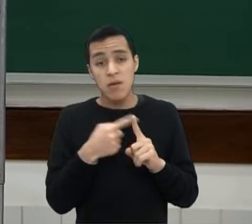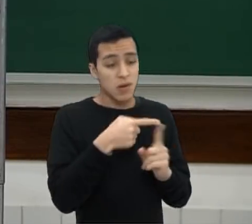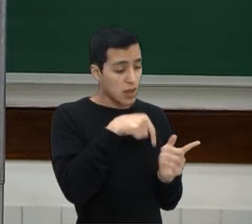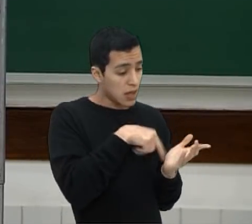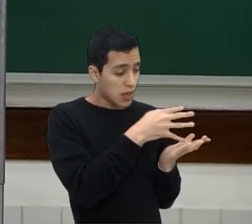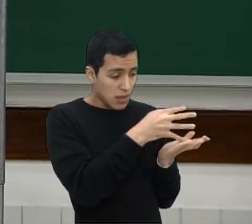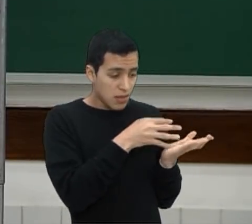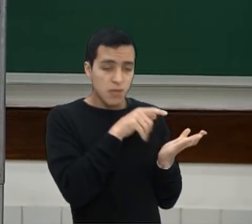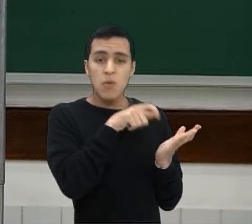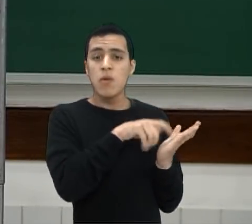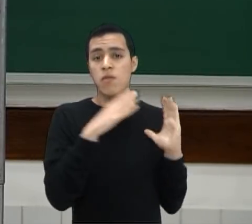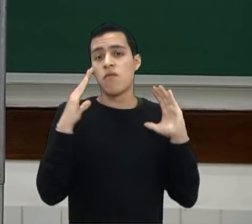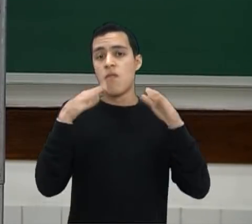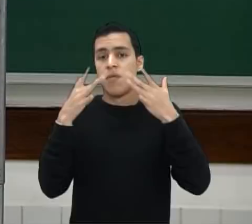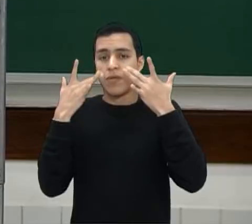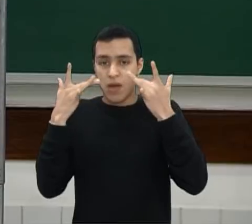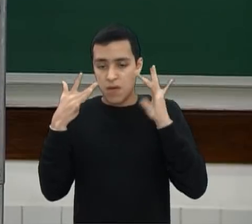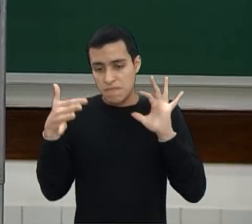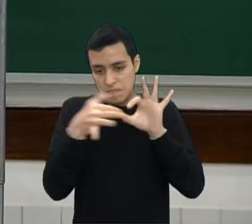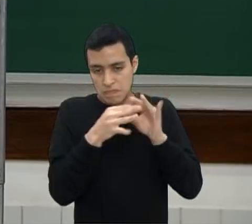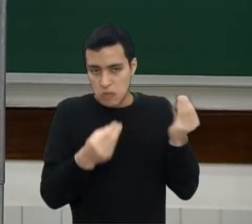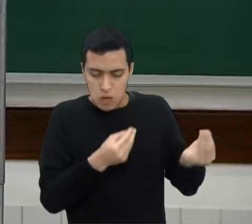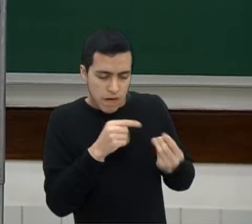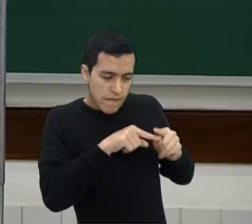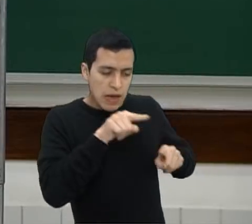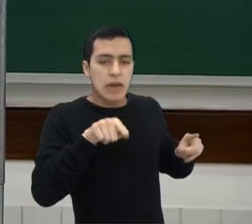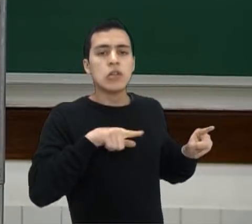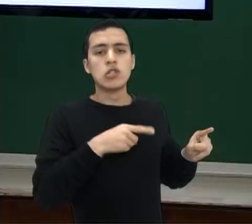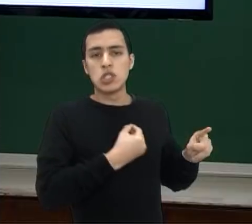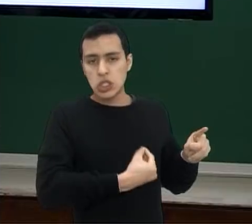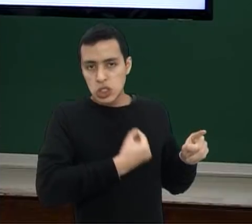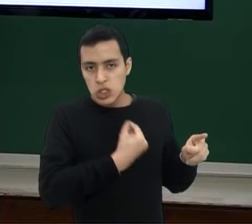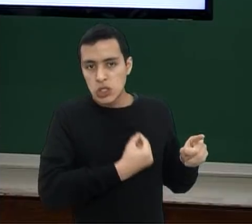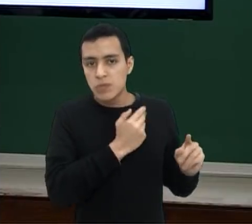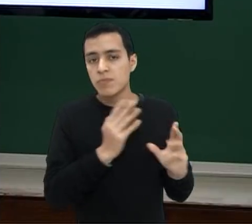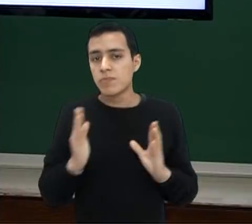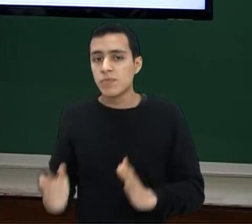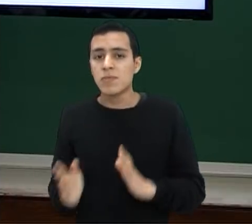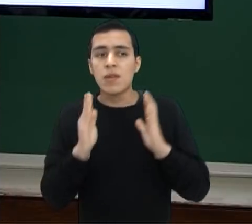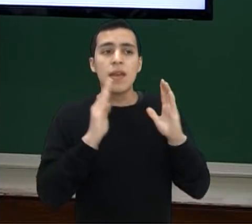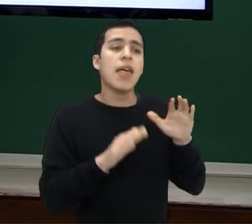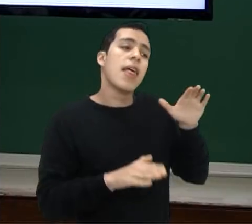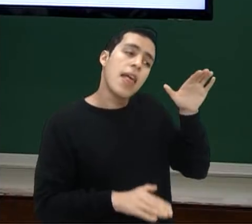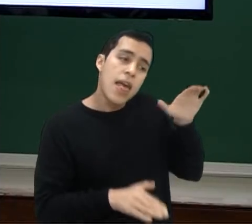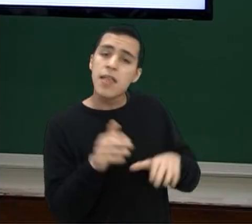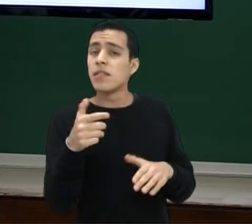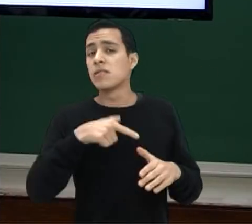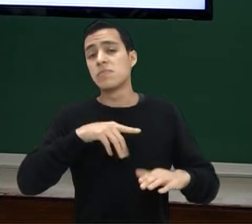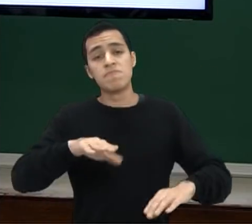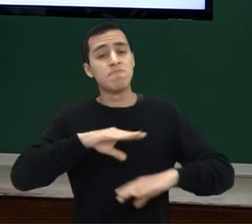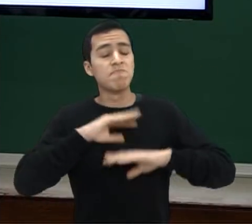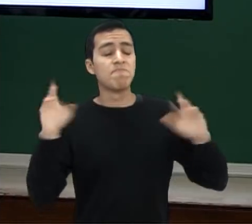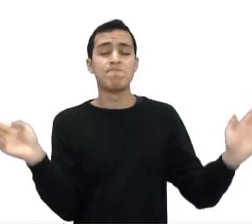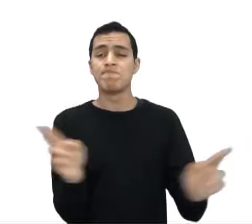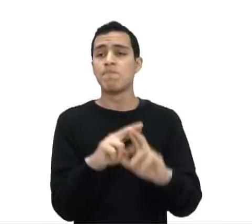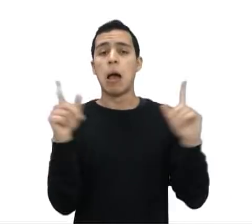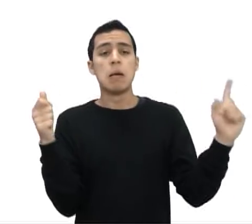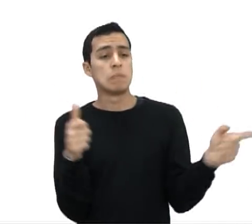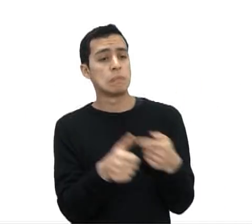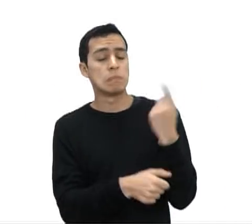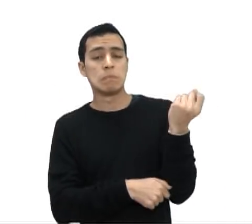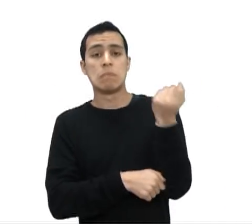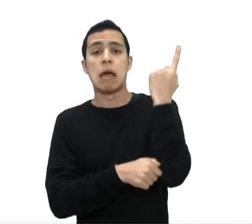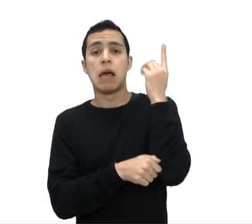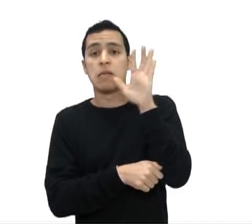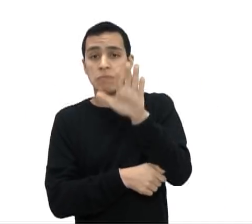a dramaturgia, certo? Também, às vezes, apresenta situações inéditas, né? Às vezes